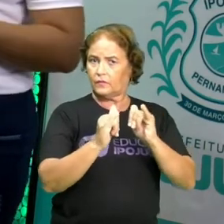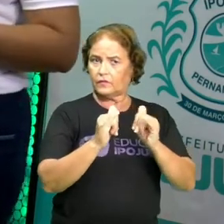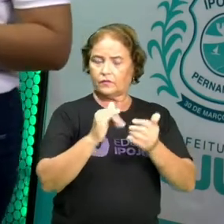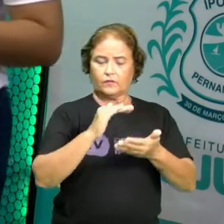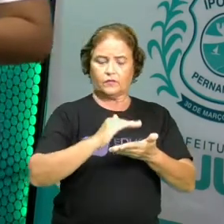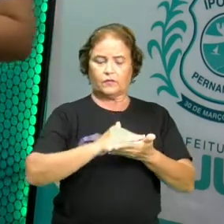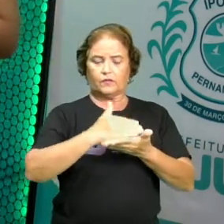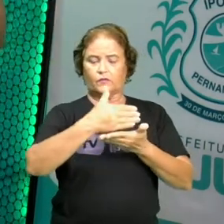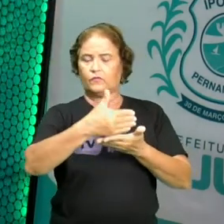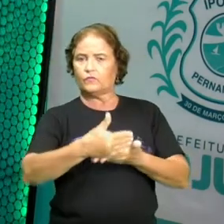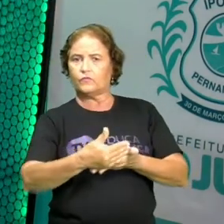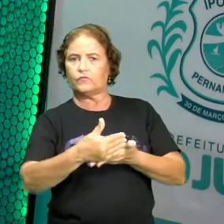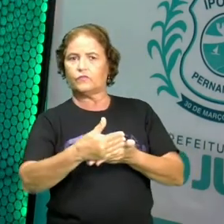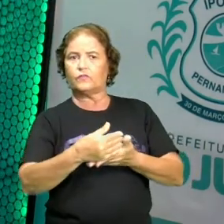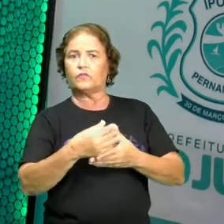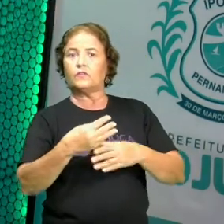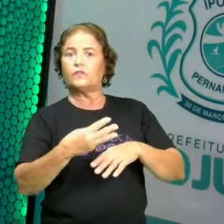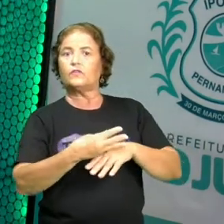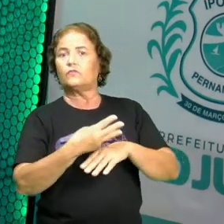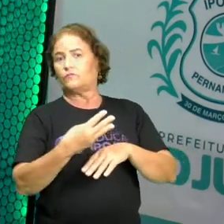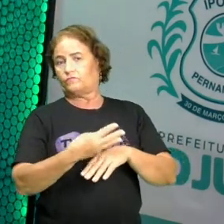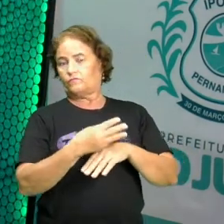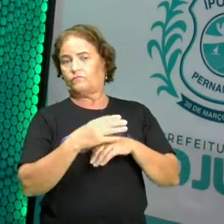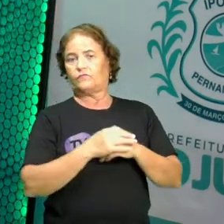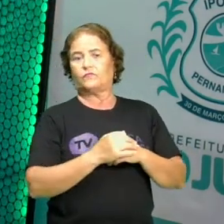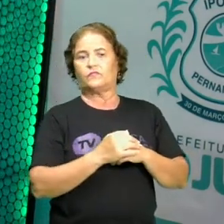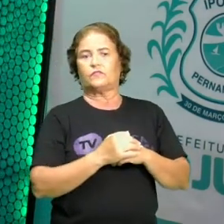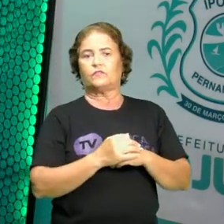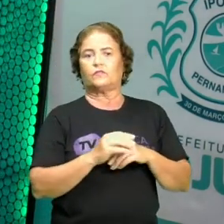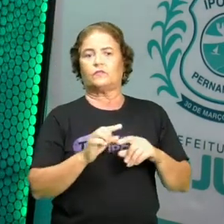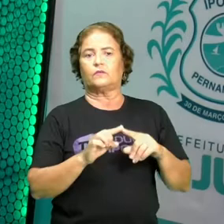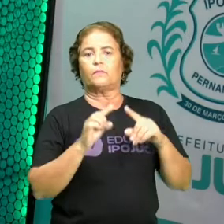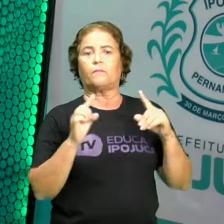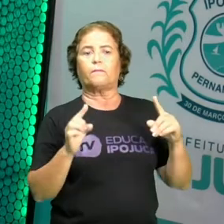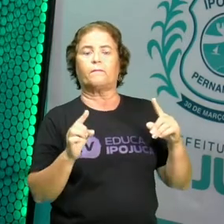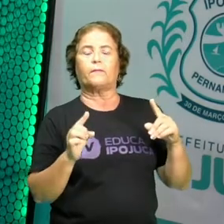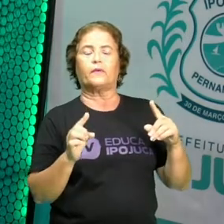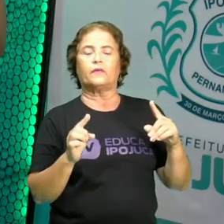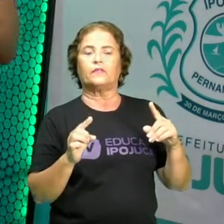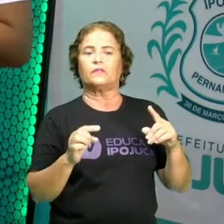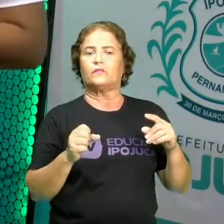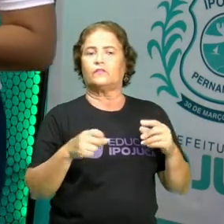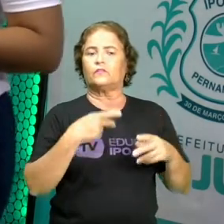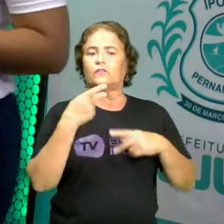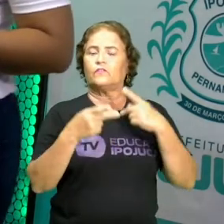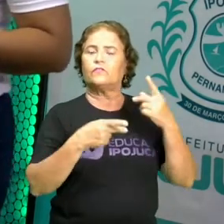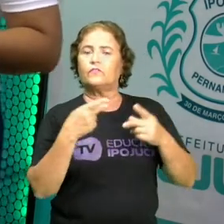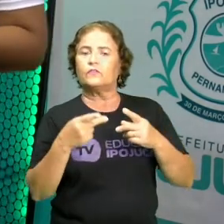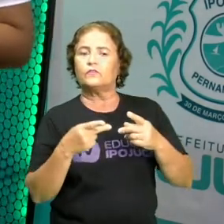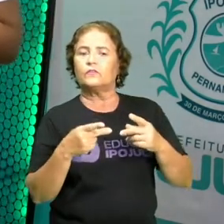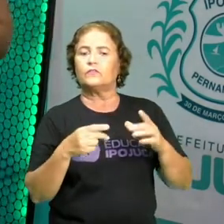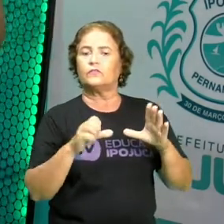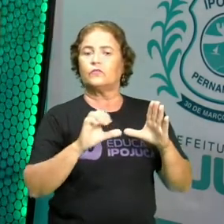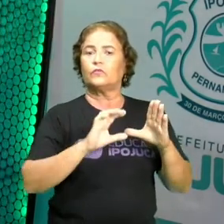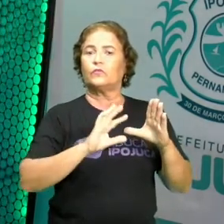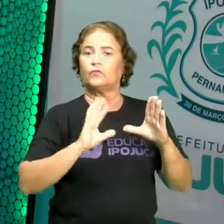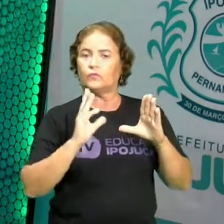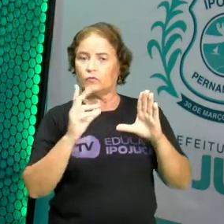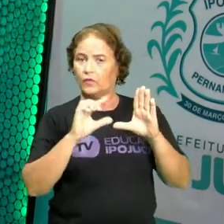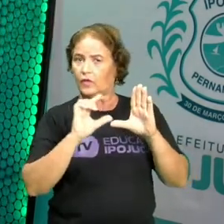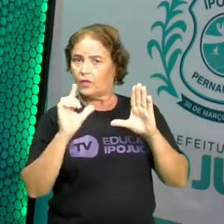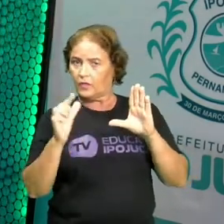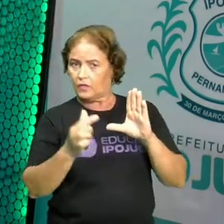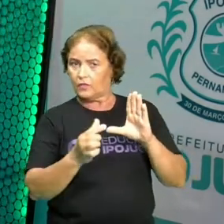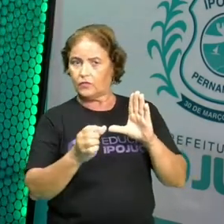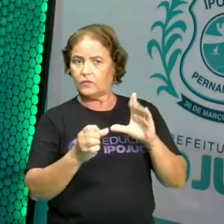entre outros. Já aqui, ele está falando sobre uma rede com muitas pessoas. Ele diz: aqui em casa,